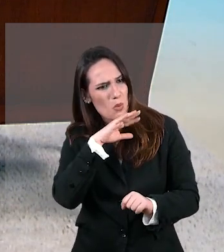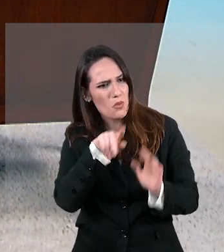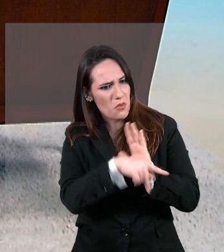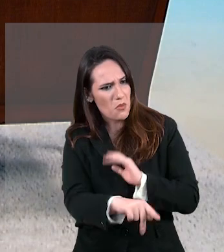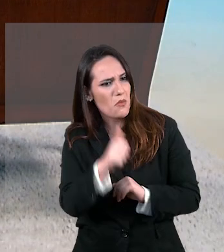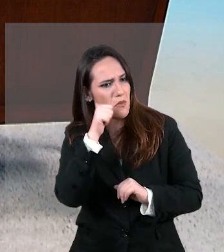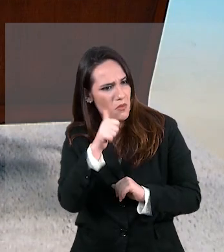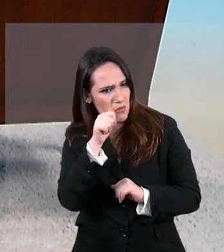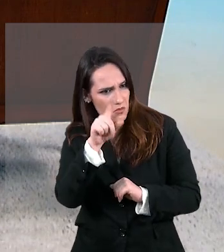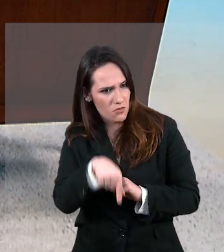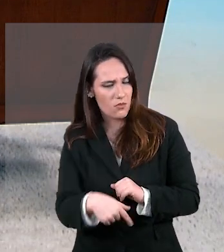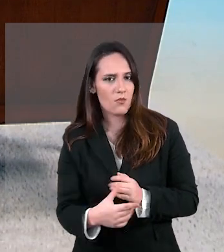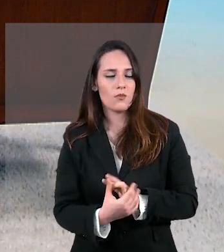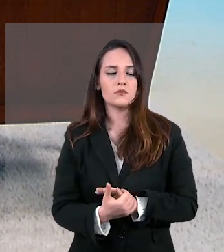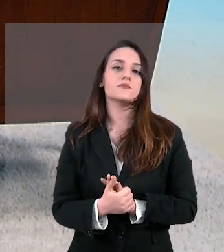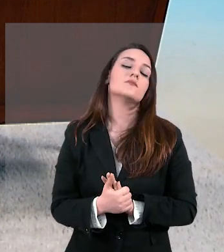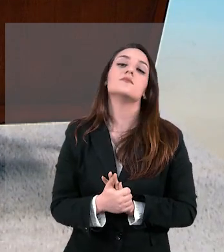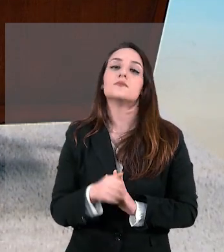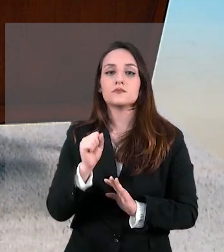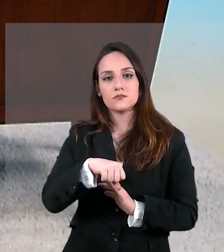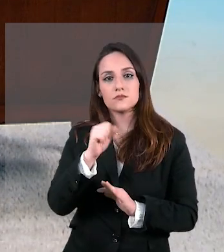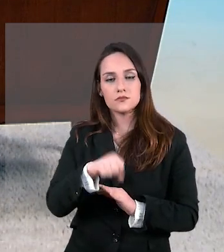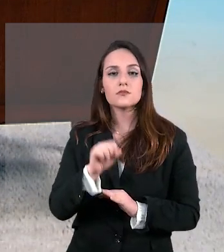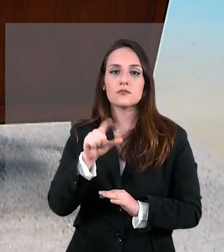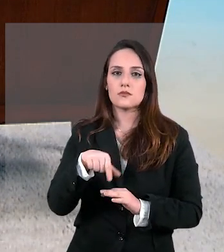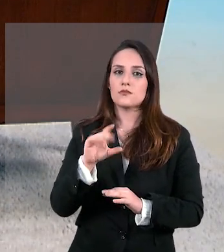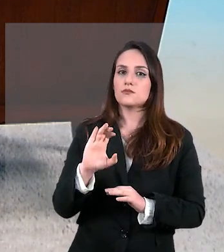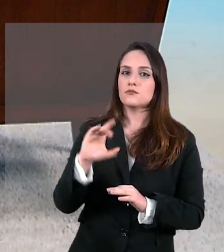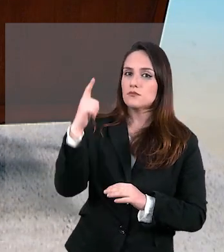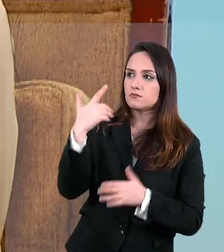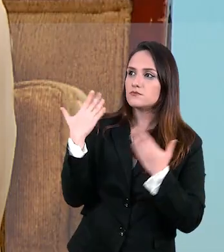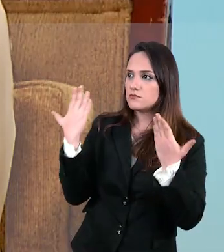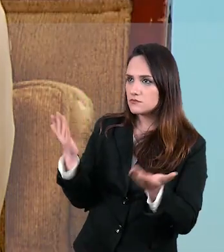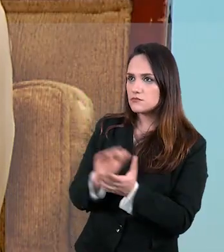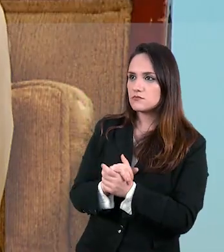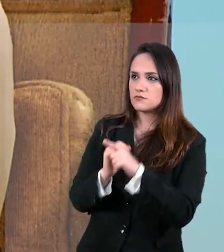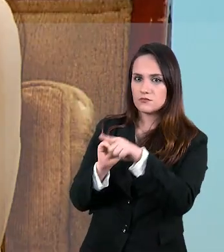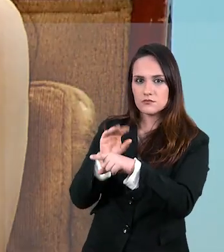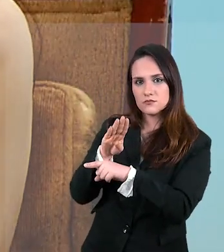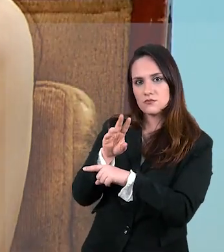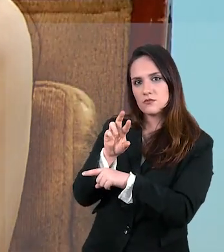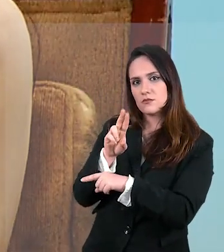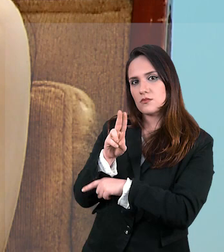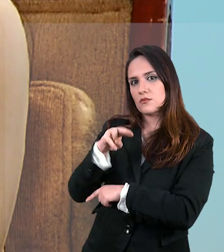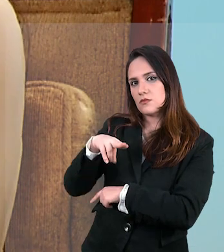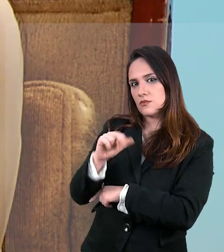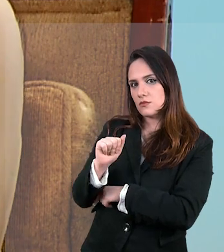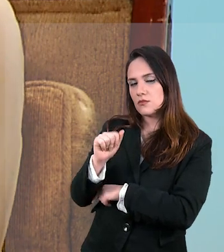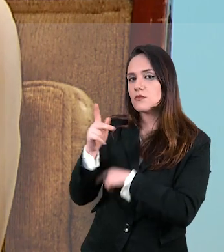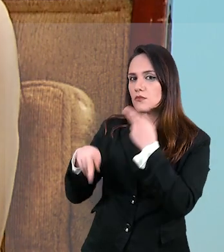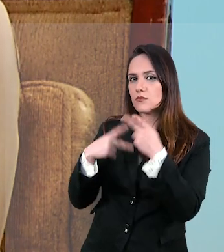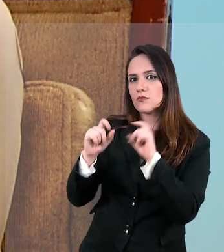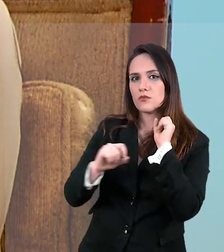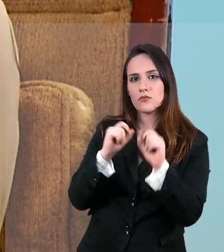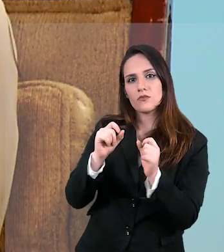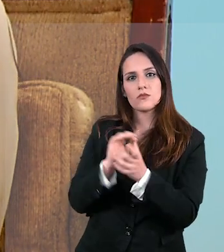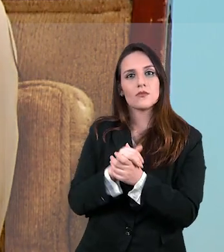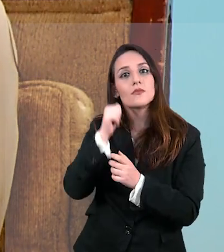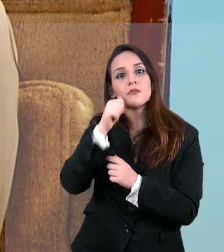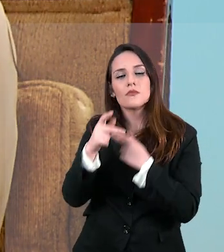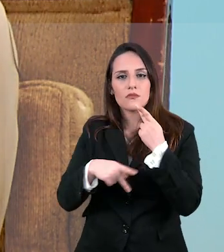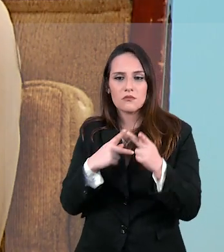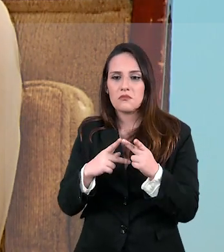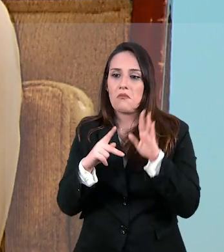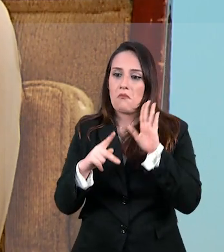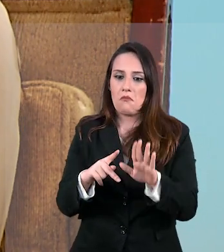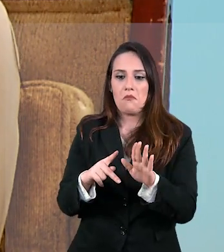ruim que nós temos aqui no nosso país ainda. Exatamente. E como a Bruna disse, né, no caso dela, que